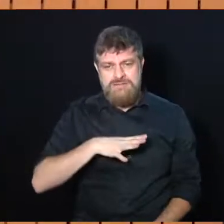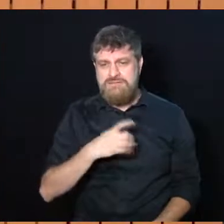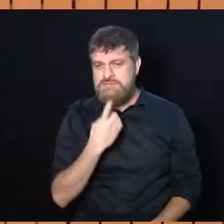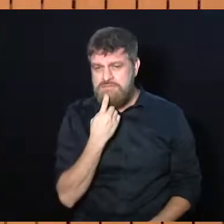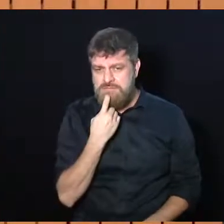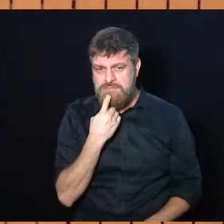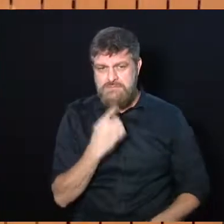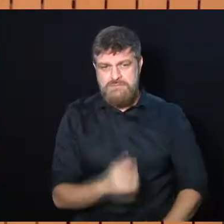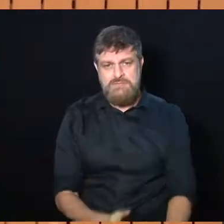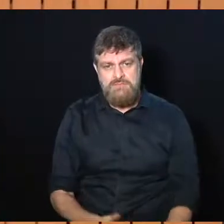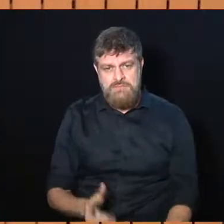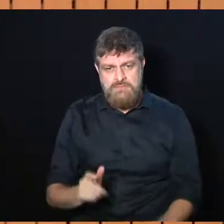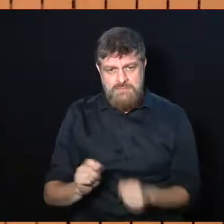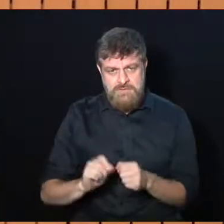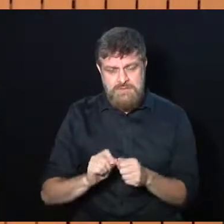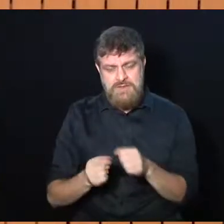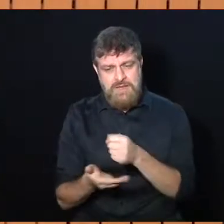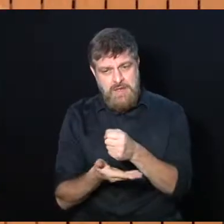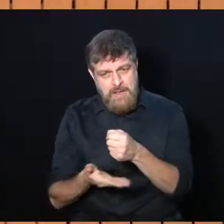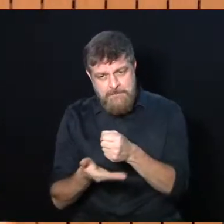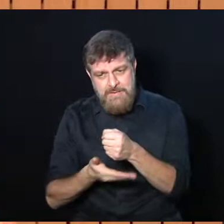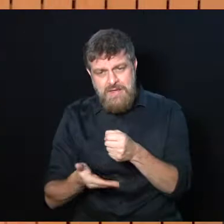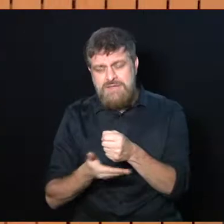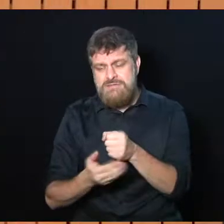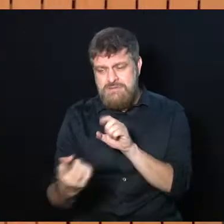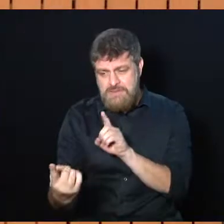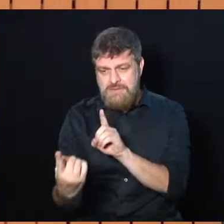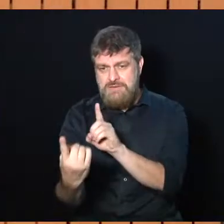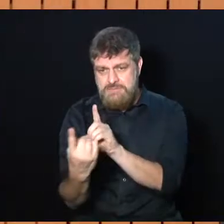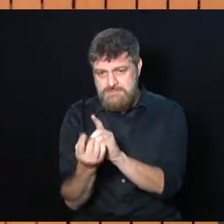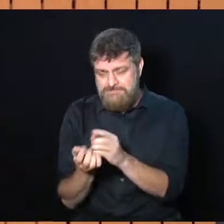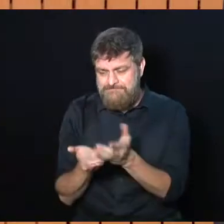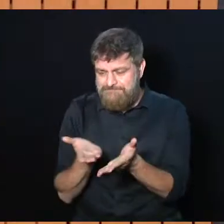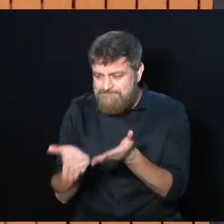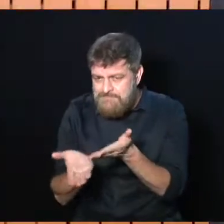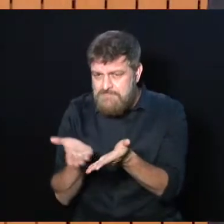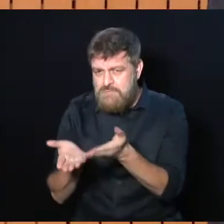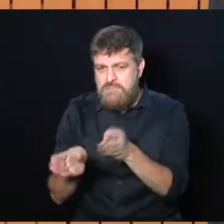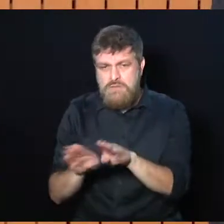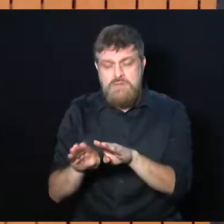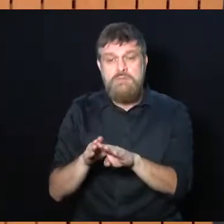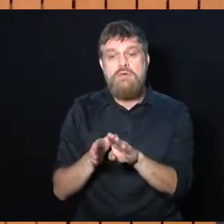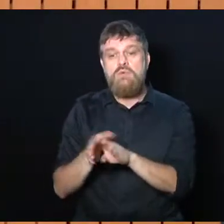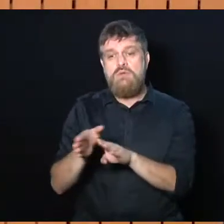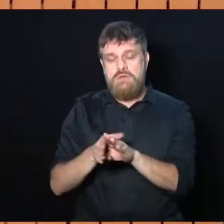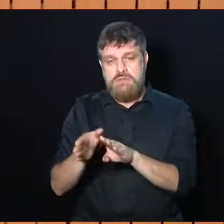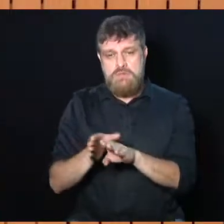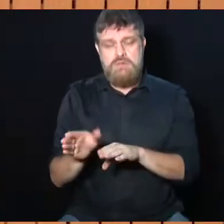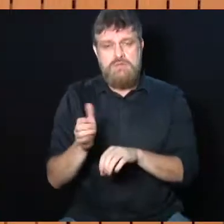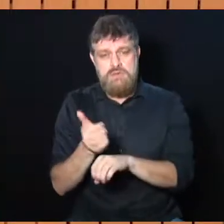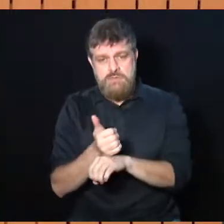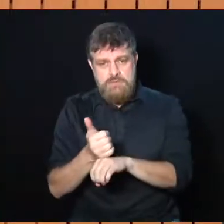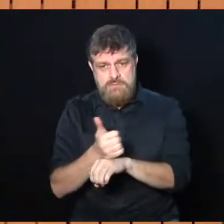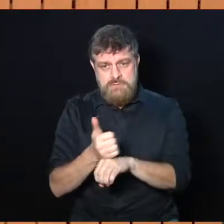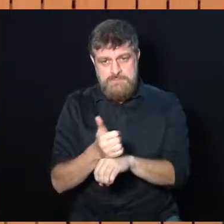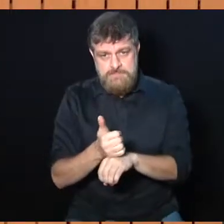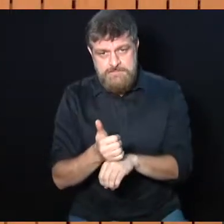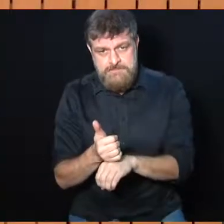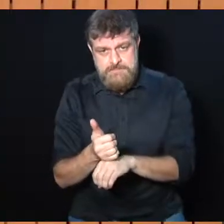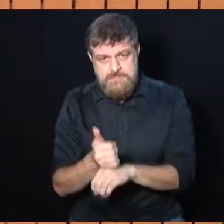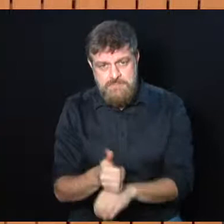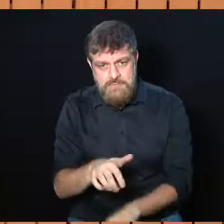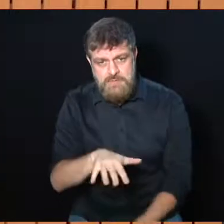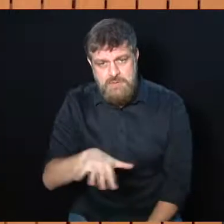que prestam um serviço fundamental de assistência, né, e de orientação para os profissionais na área